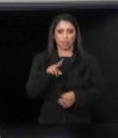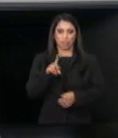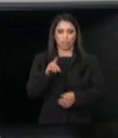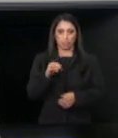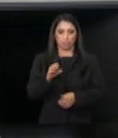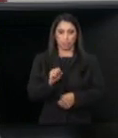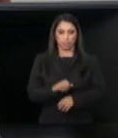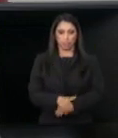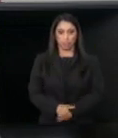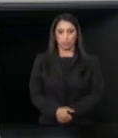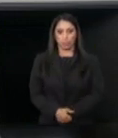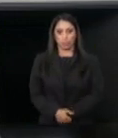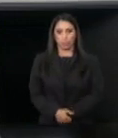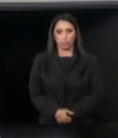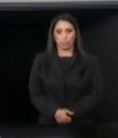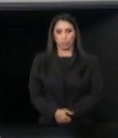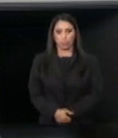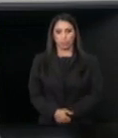Ricardo Júnior